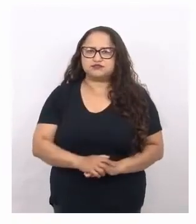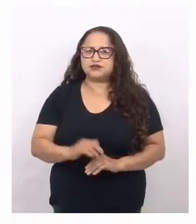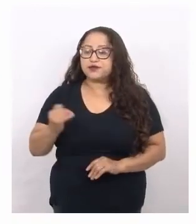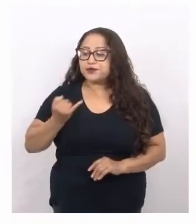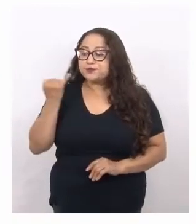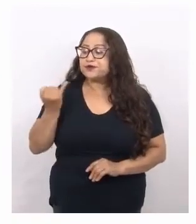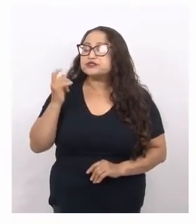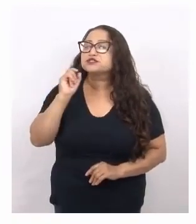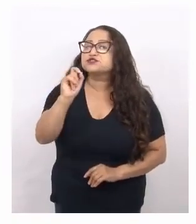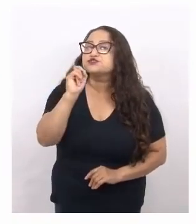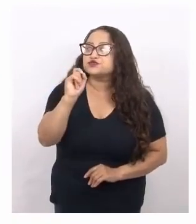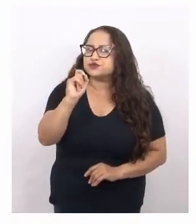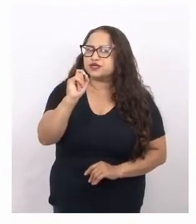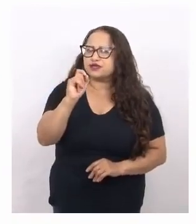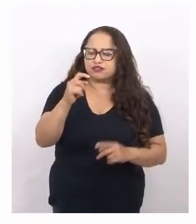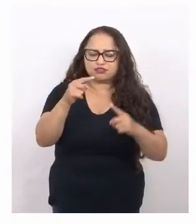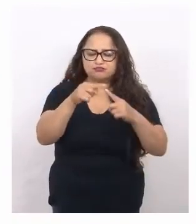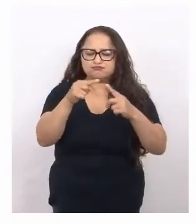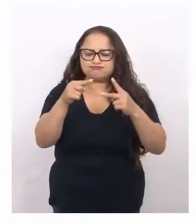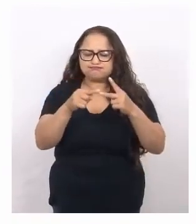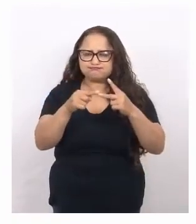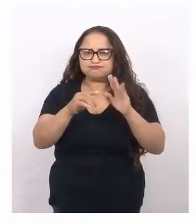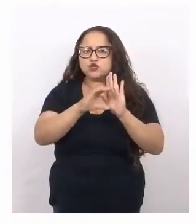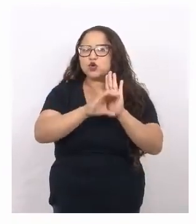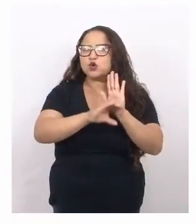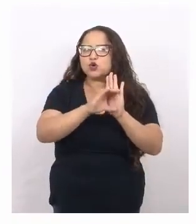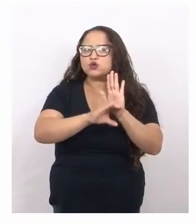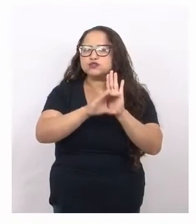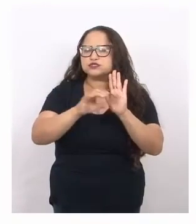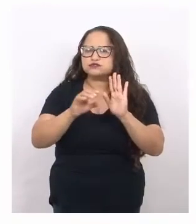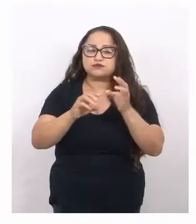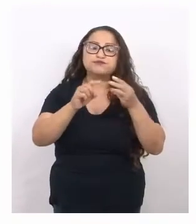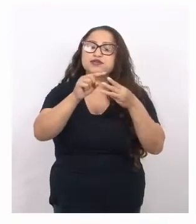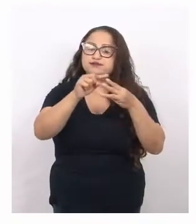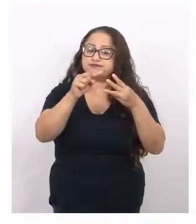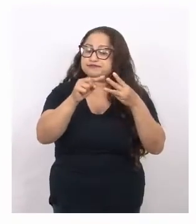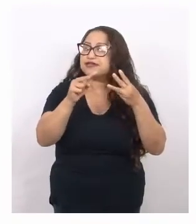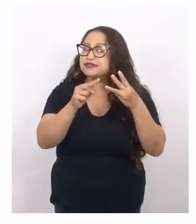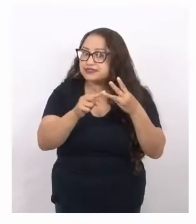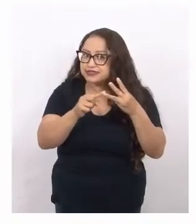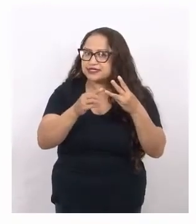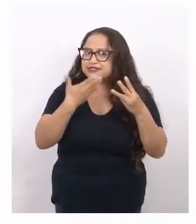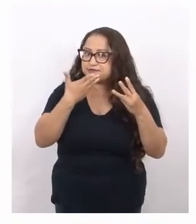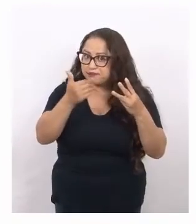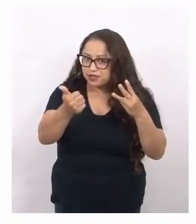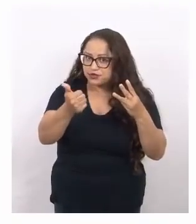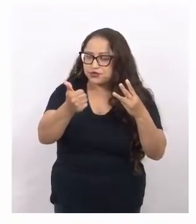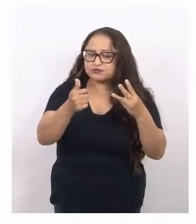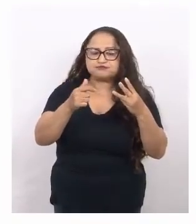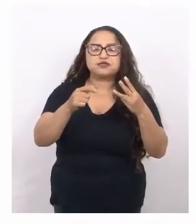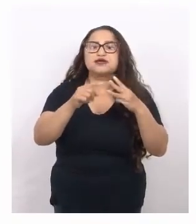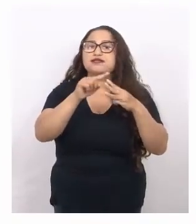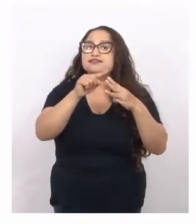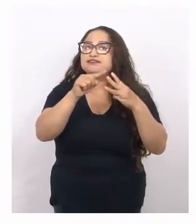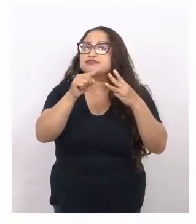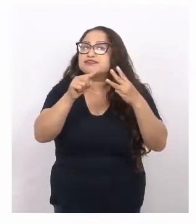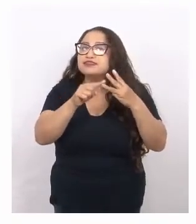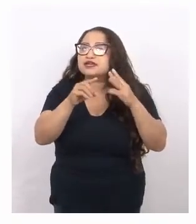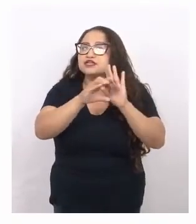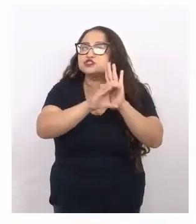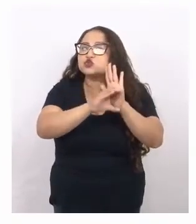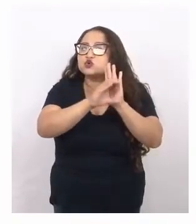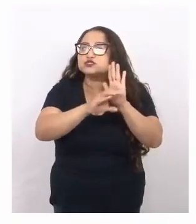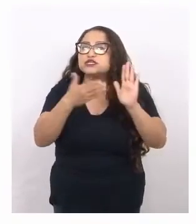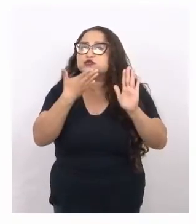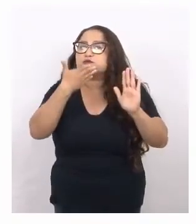lembrar dois conceitos fundamentais, tá, Cecília? Três conceitos, eu diria que vão ser mais importantes aqui para o aspecto da atribuição